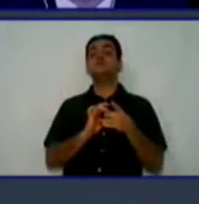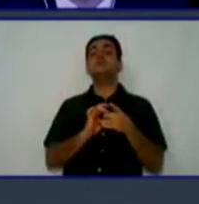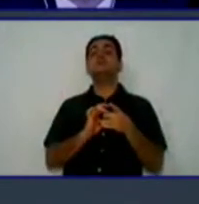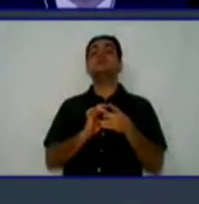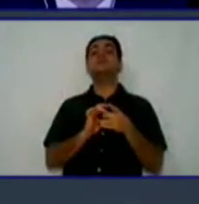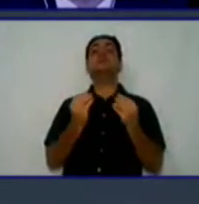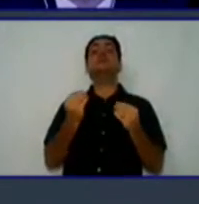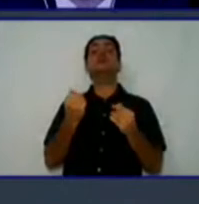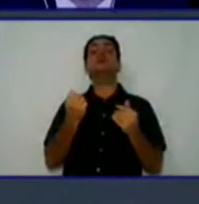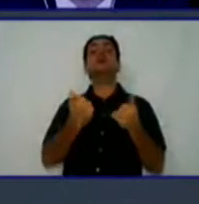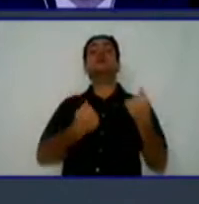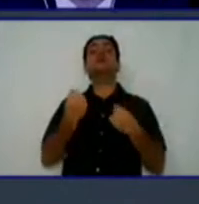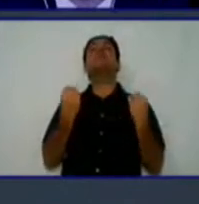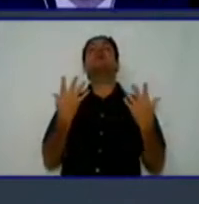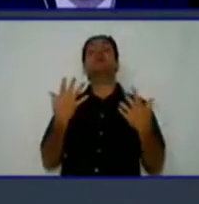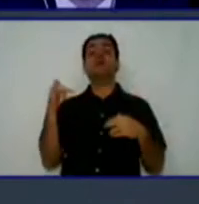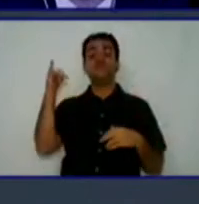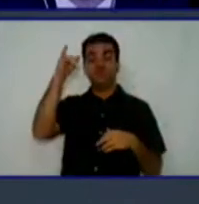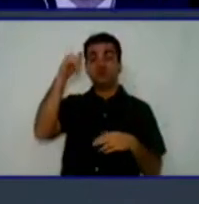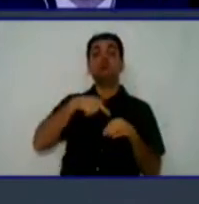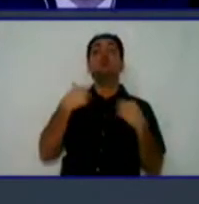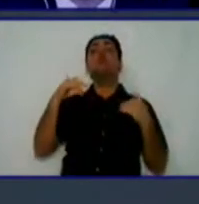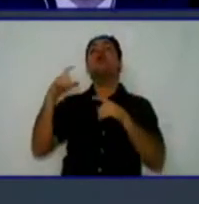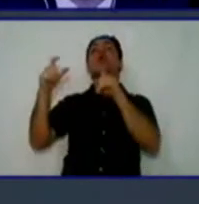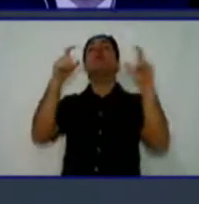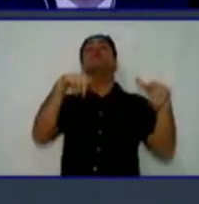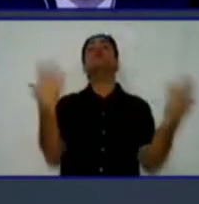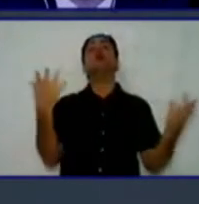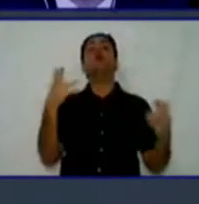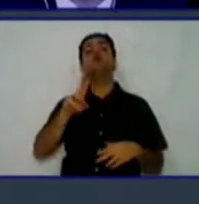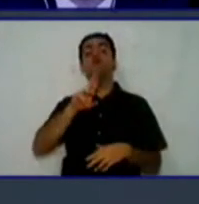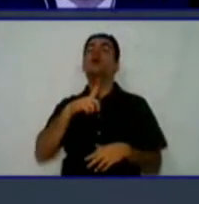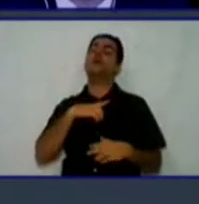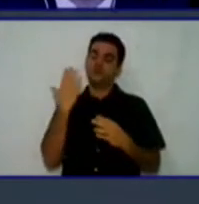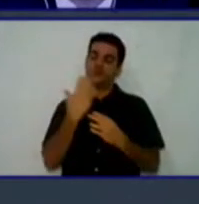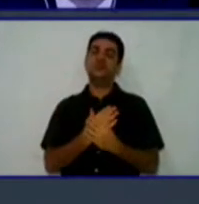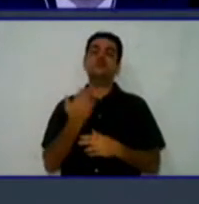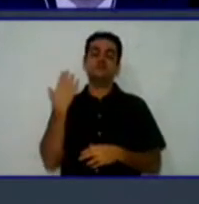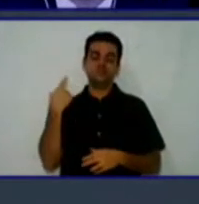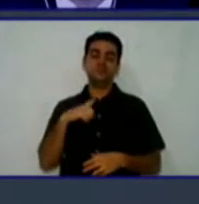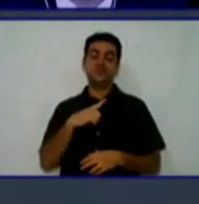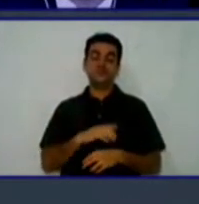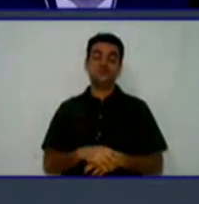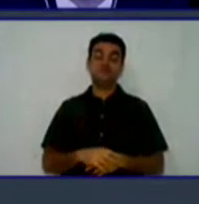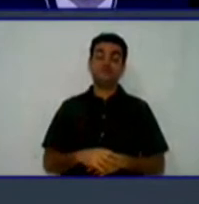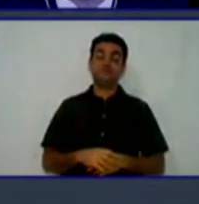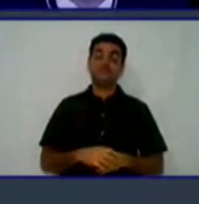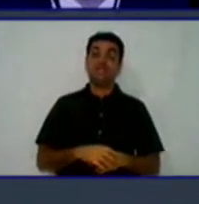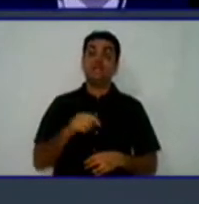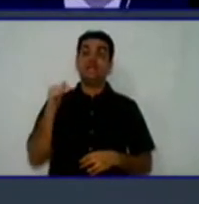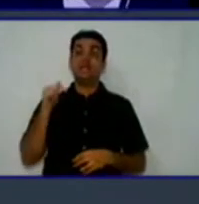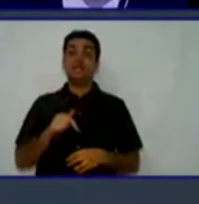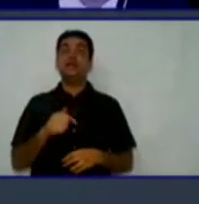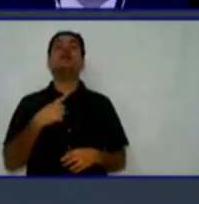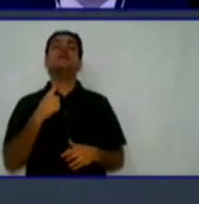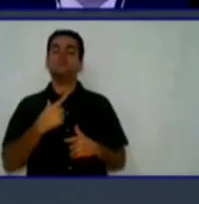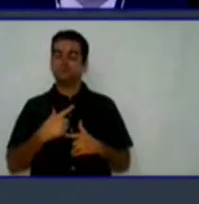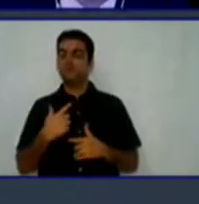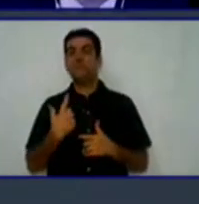do vínculo da despesa com as atividades partidárias, há precedentes nesse sentido, e aqui a irregularidade foi